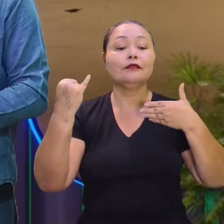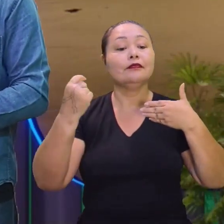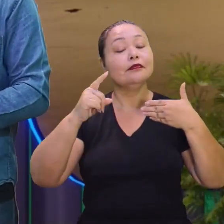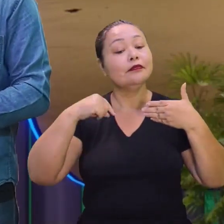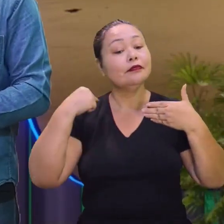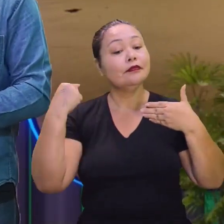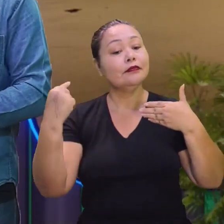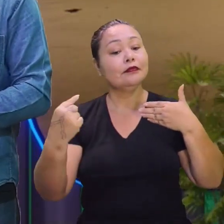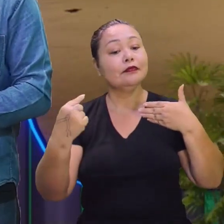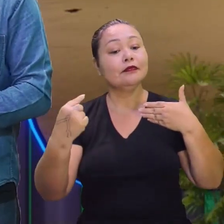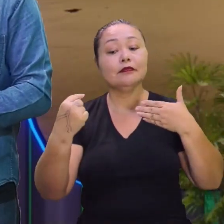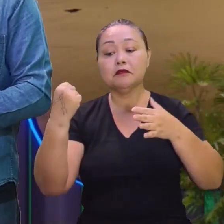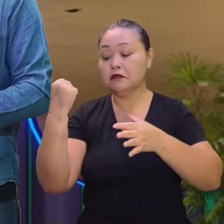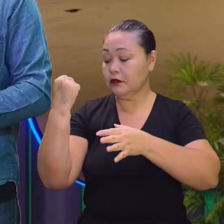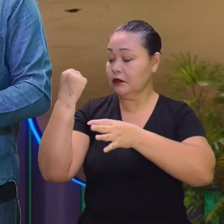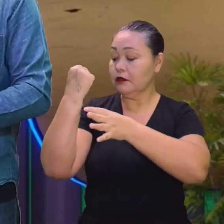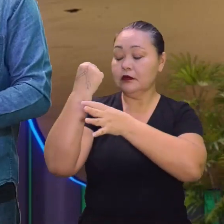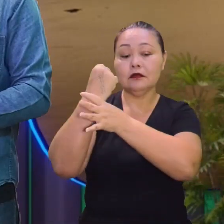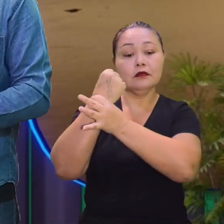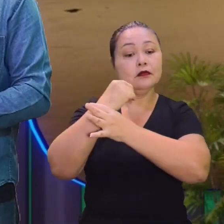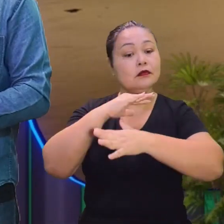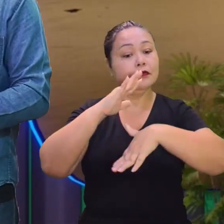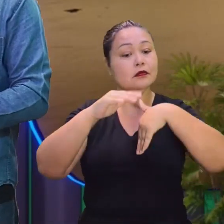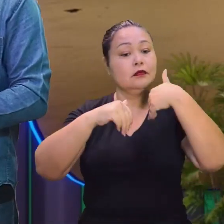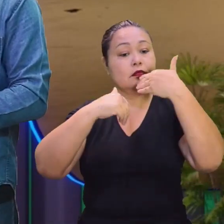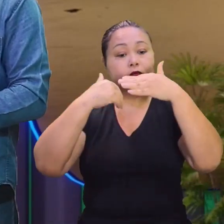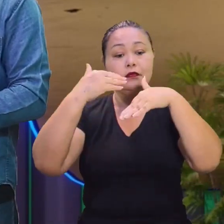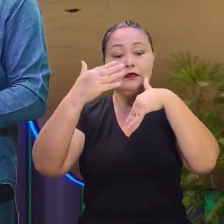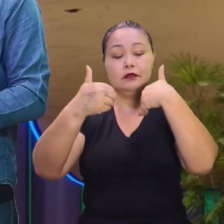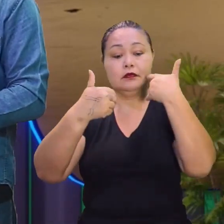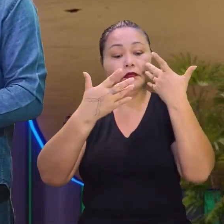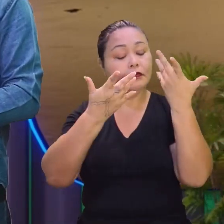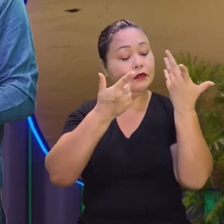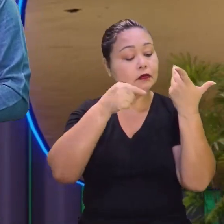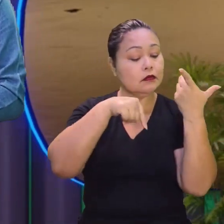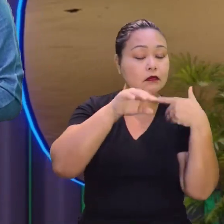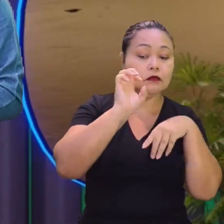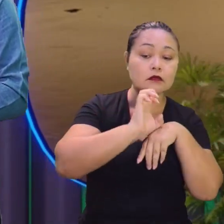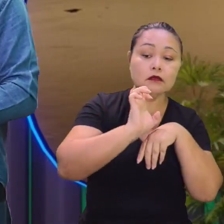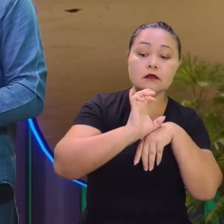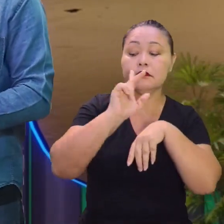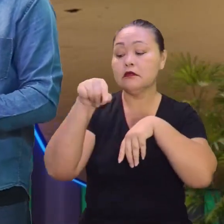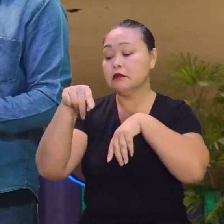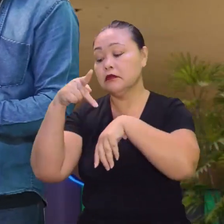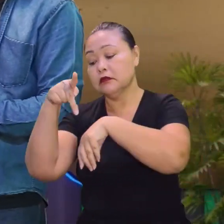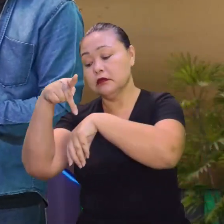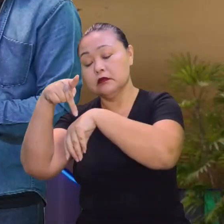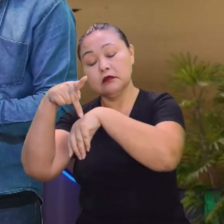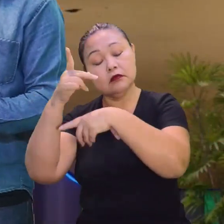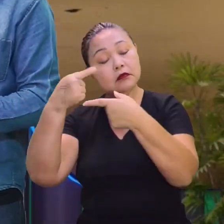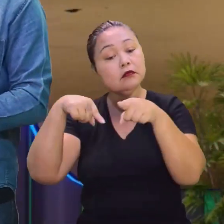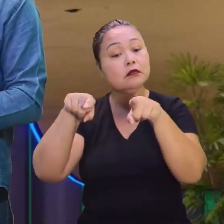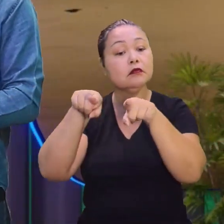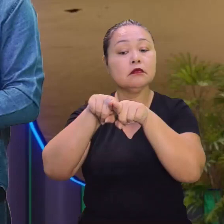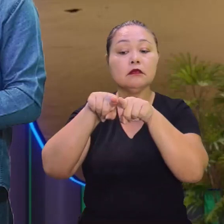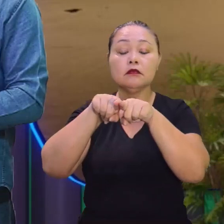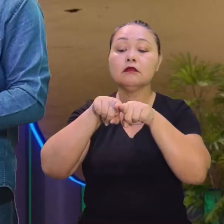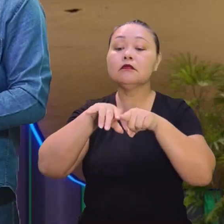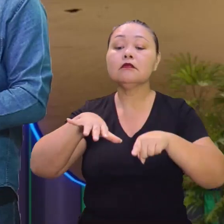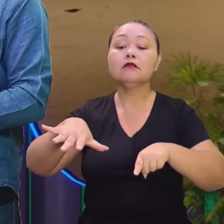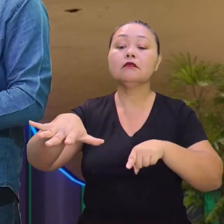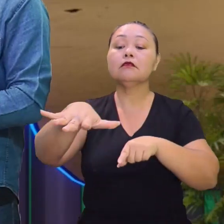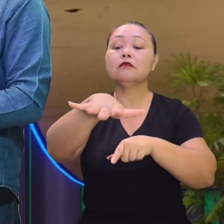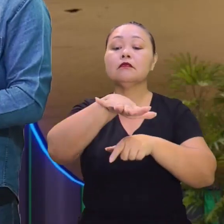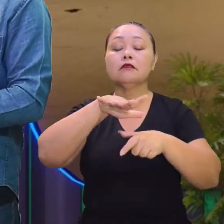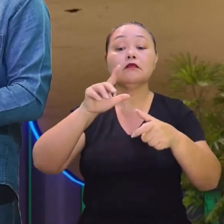aí para garantir o desenvolvimento, seja de um estado, de um país, né, ou até mesmo de uma grande